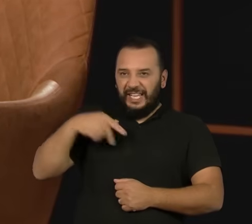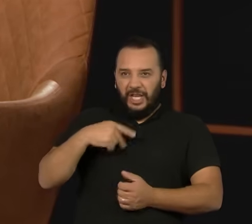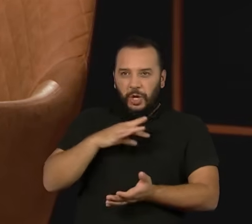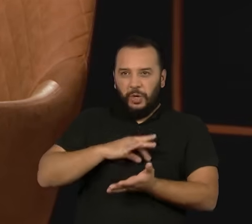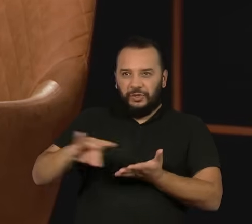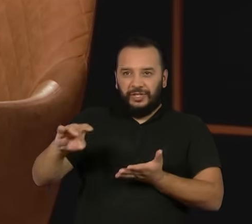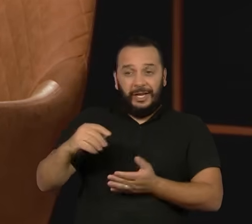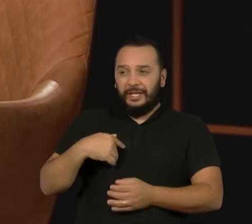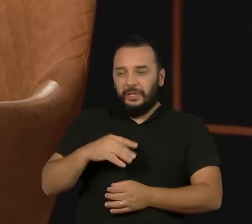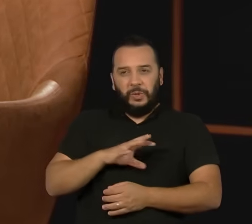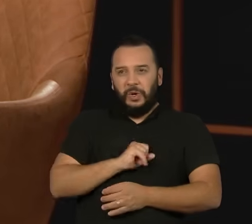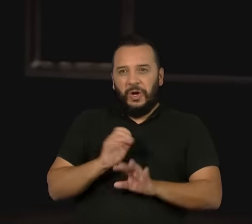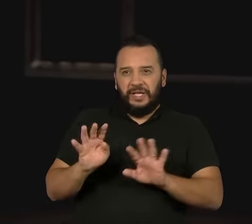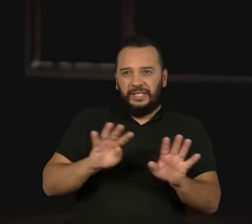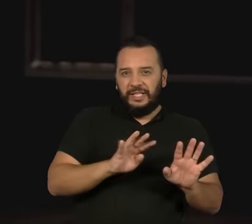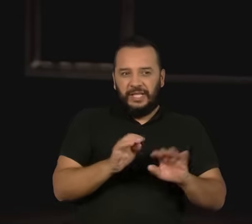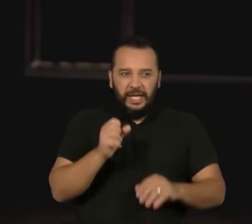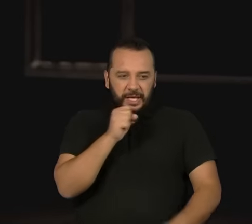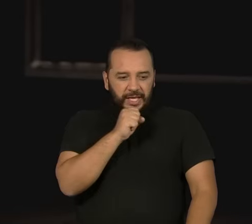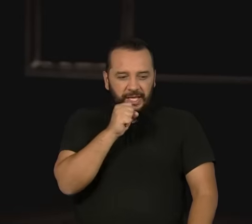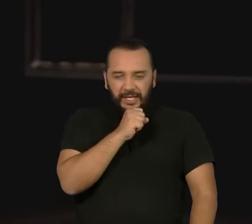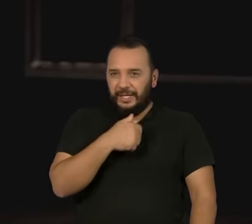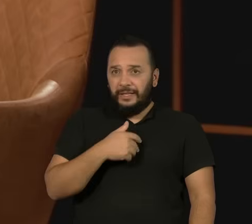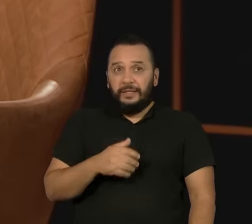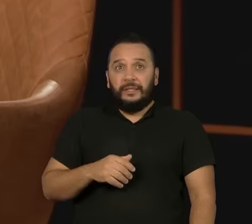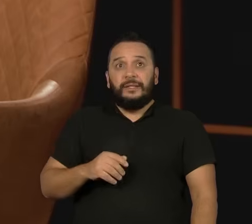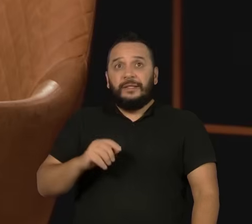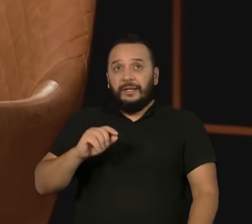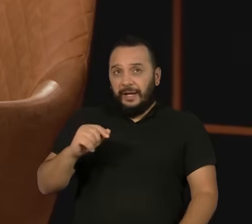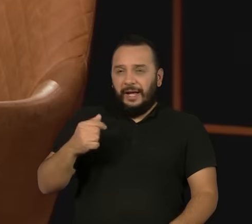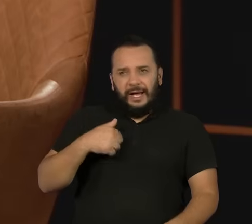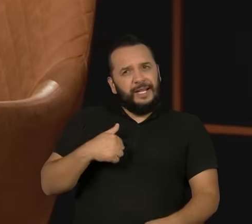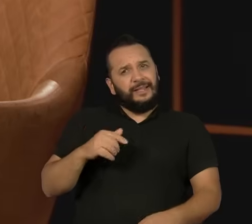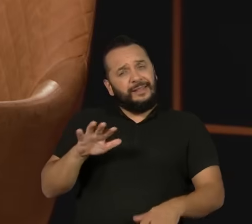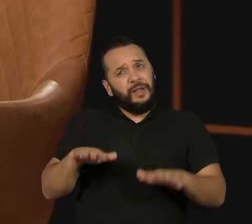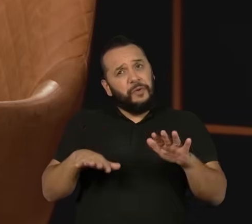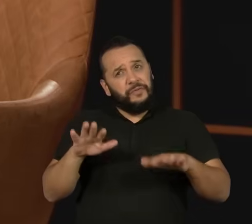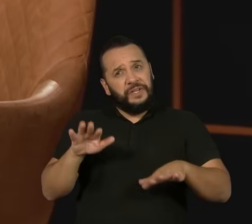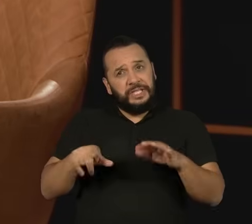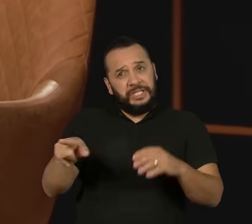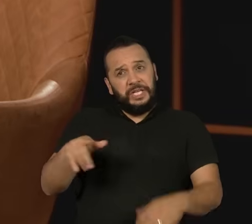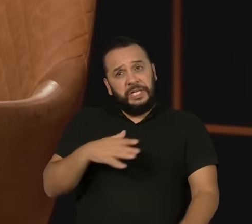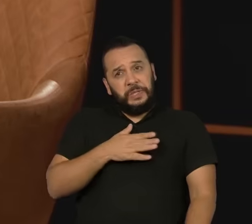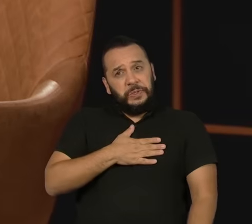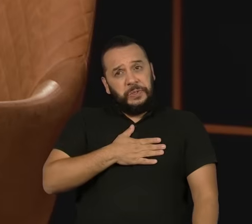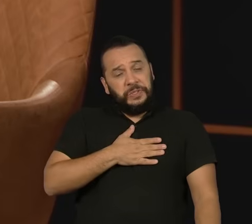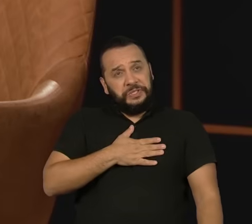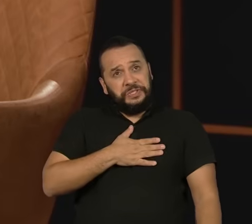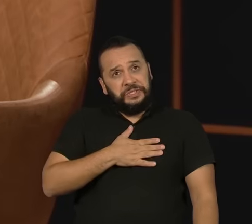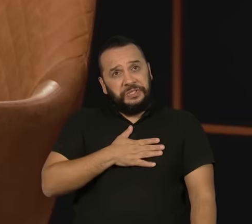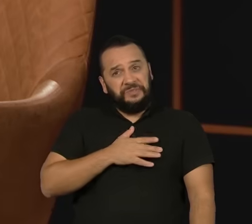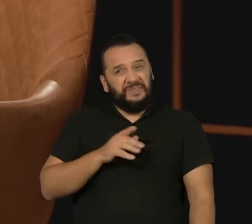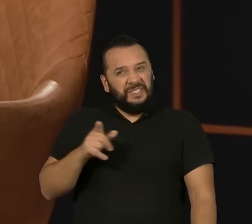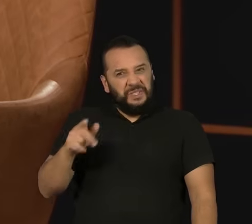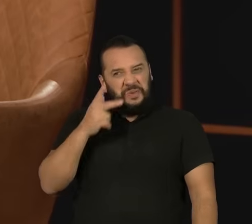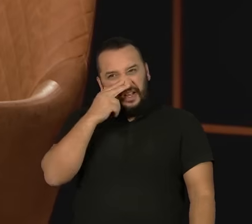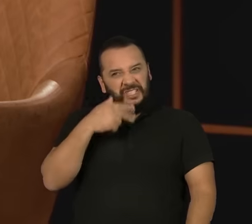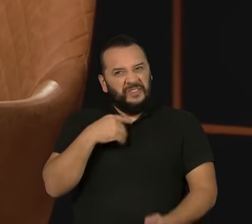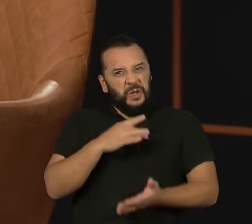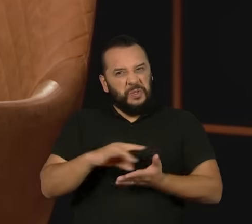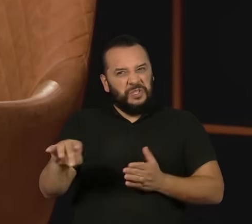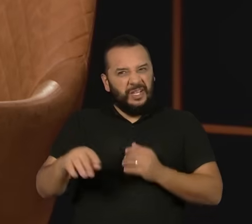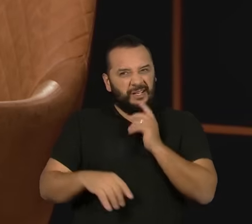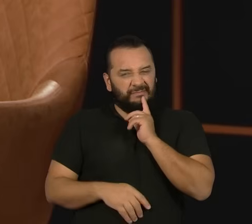de musical. Eu falei, vai odiar. Talvez algumas coisas ele goste, assim, que tem na peça. Eu falei, talvez, mas talvez ele odeie.